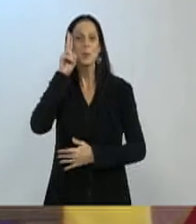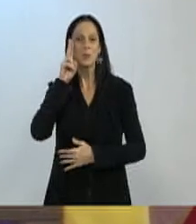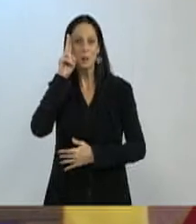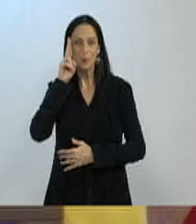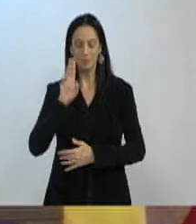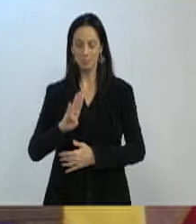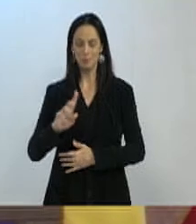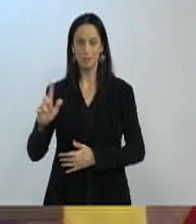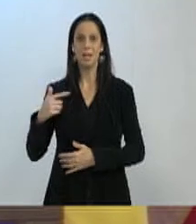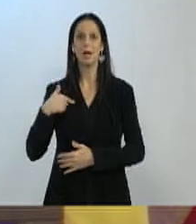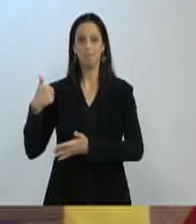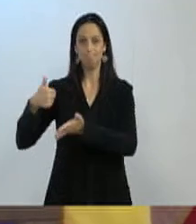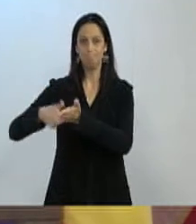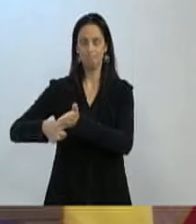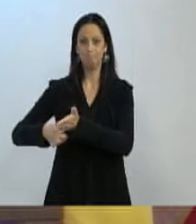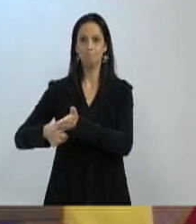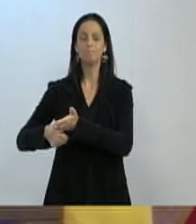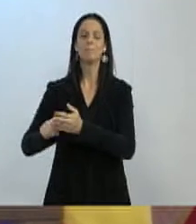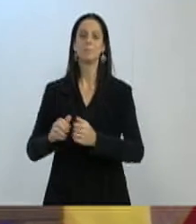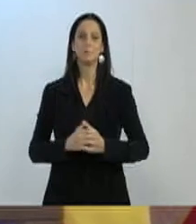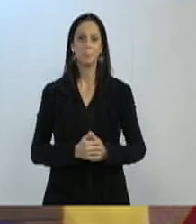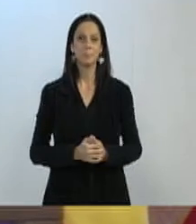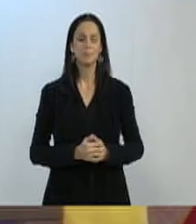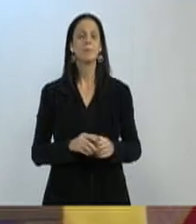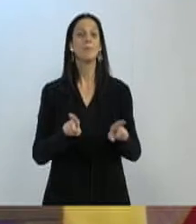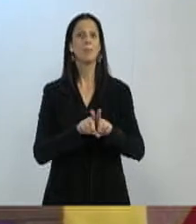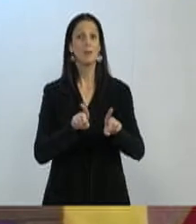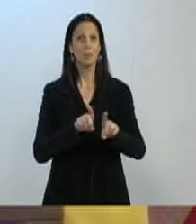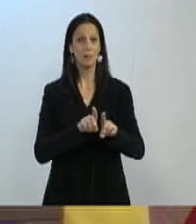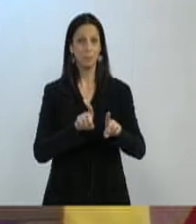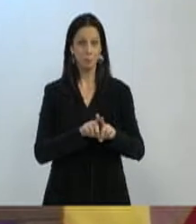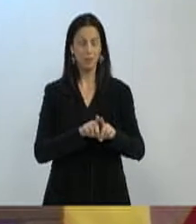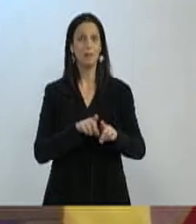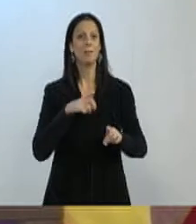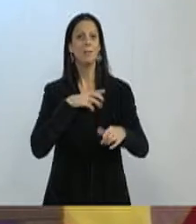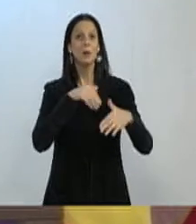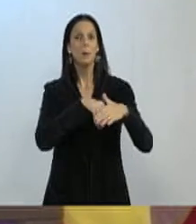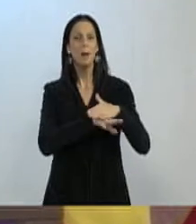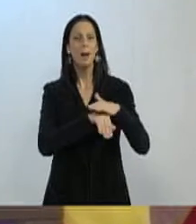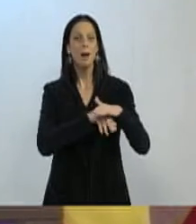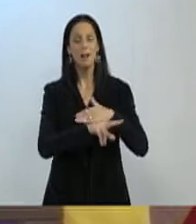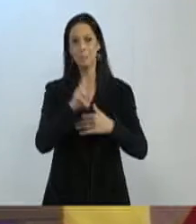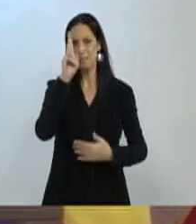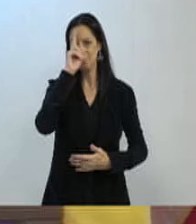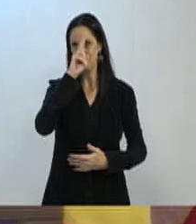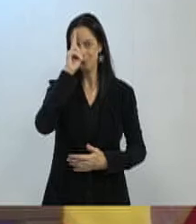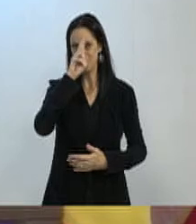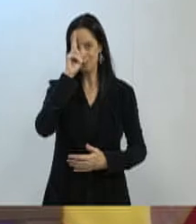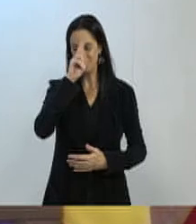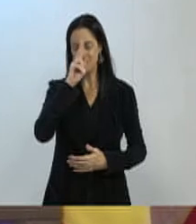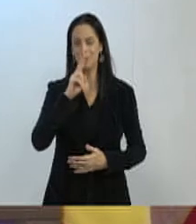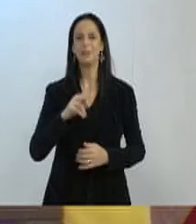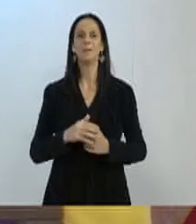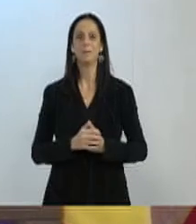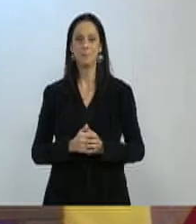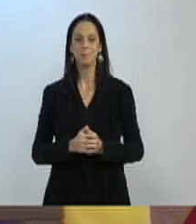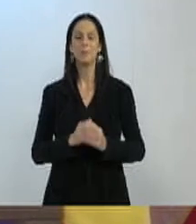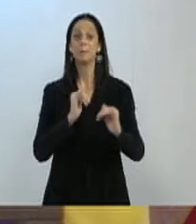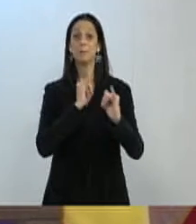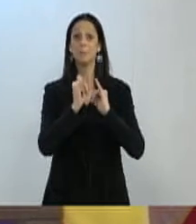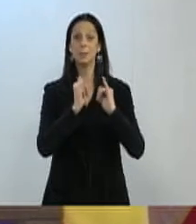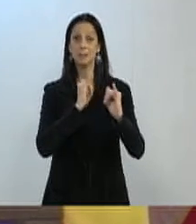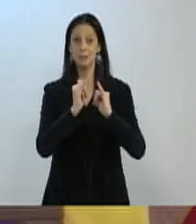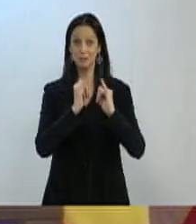afiliada, o Arquivo Histórico José Ferreira da Silva, que eu pesquiso online, não pesquiso